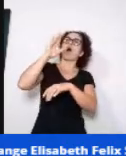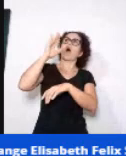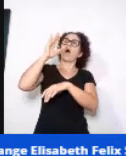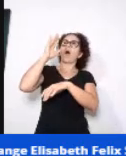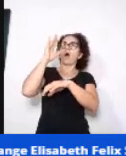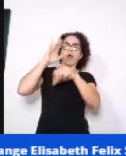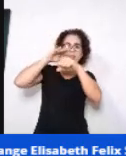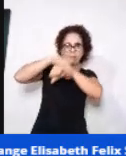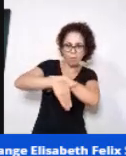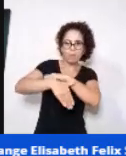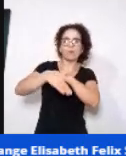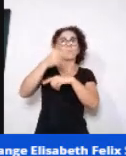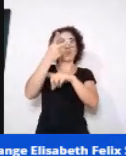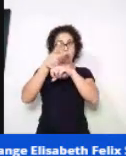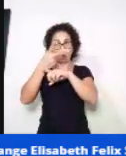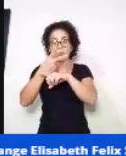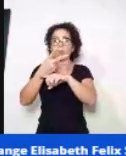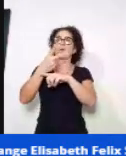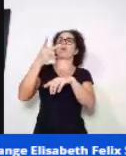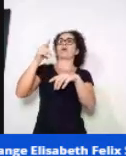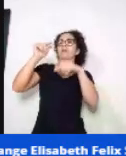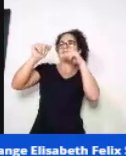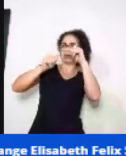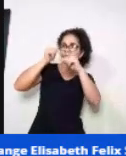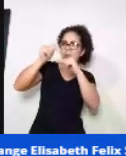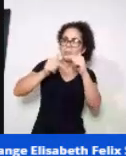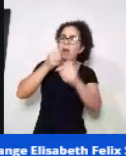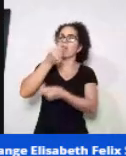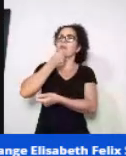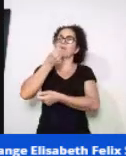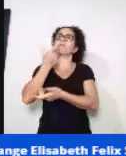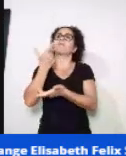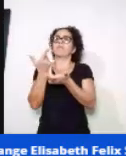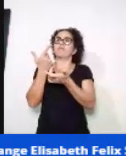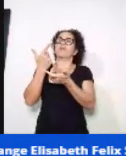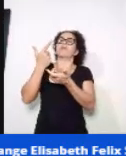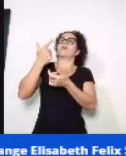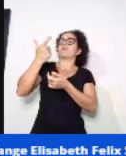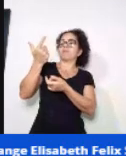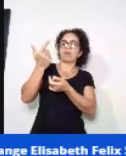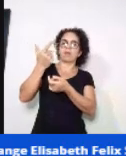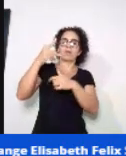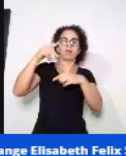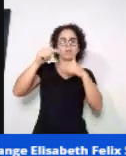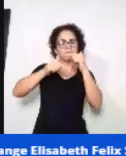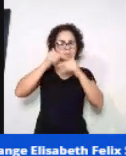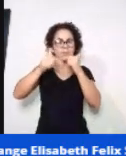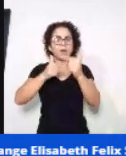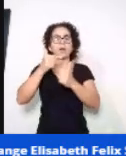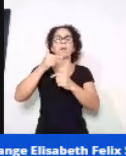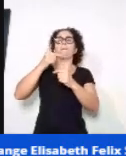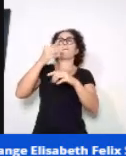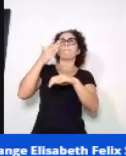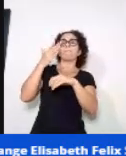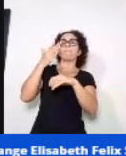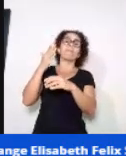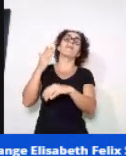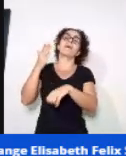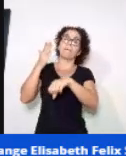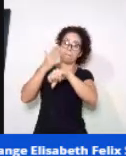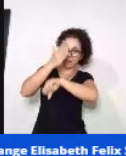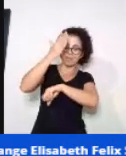mais emoções. Alavancar minha carreira de trabalho, eu quero passar num processo seletivo no DEAC, eu